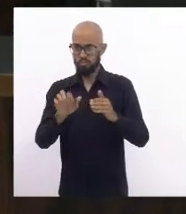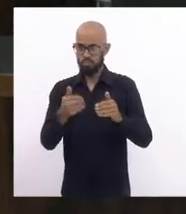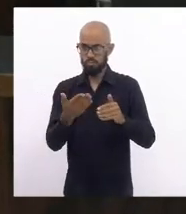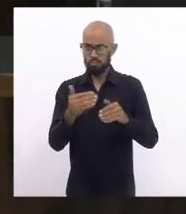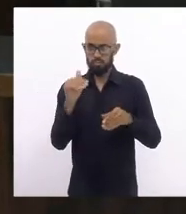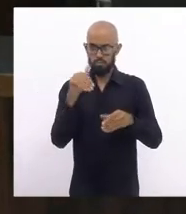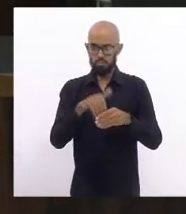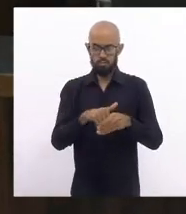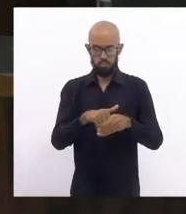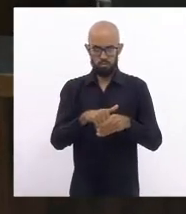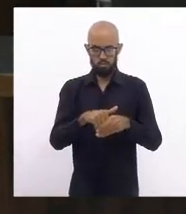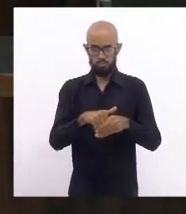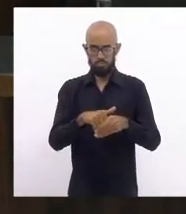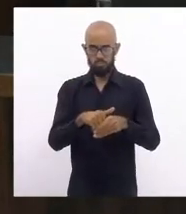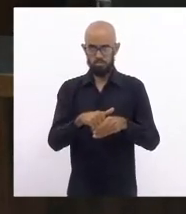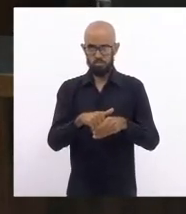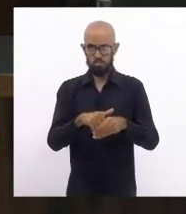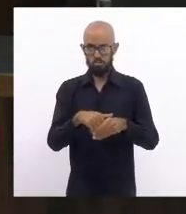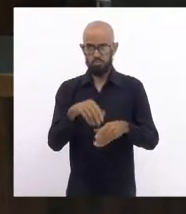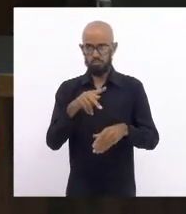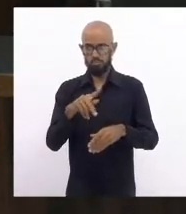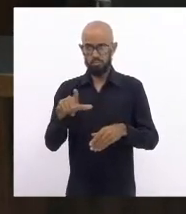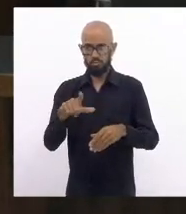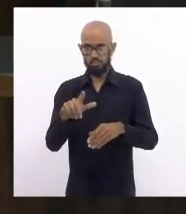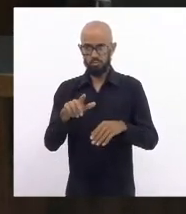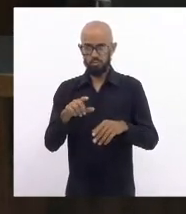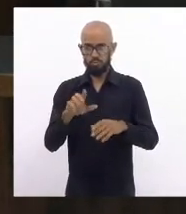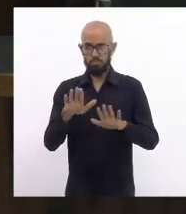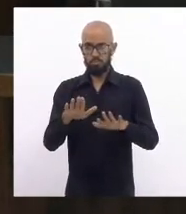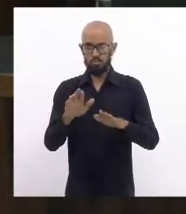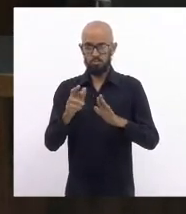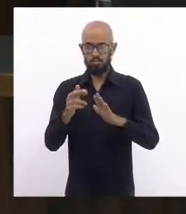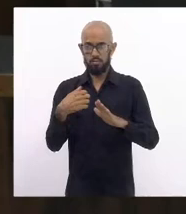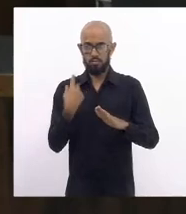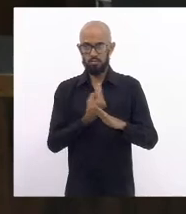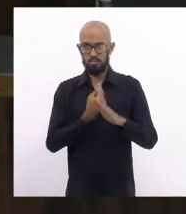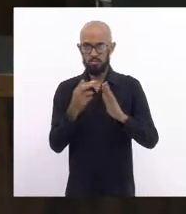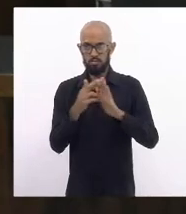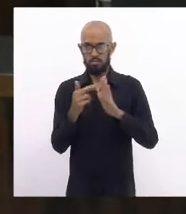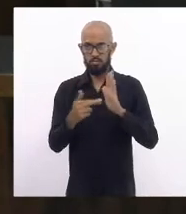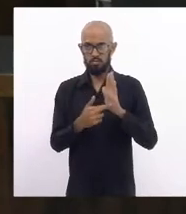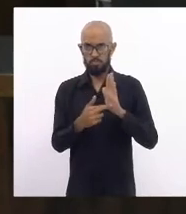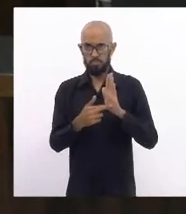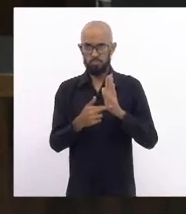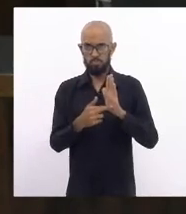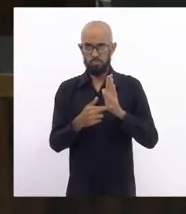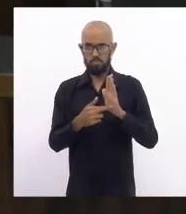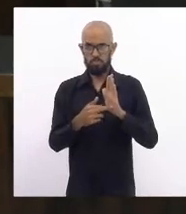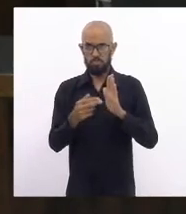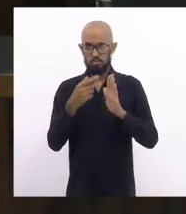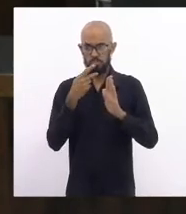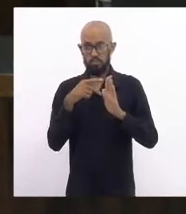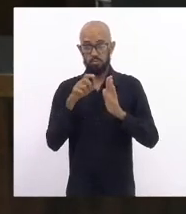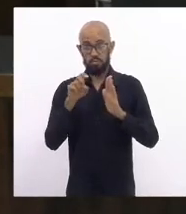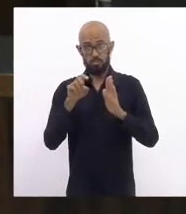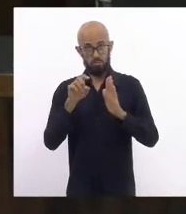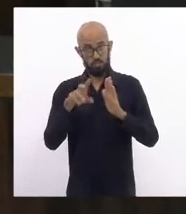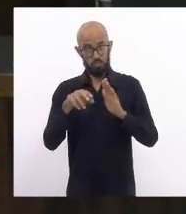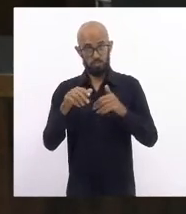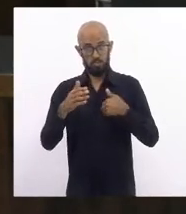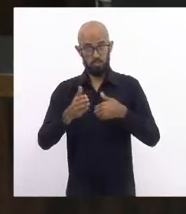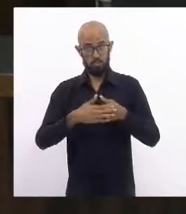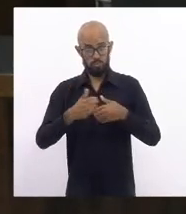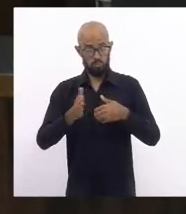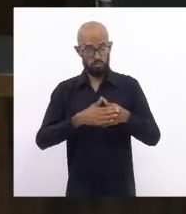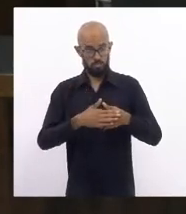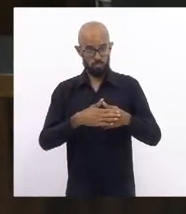vou esclarecer aqui, o nosso regimento prevê só a retirada pelo autor ou dando